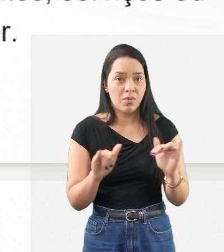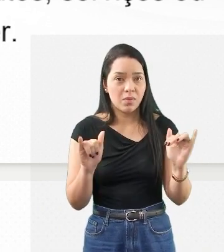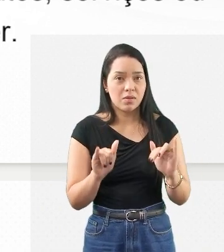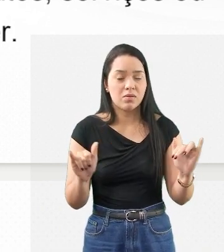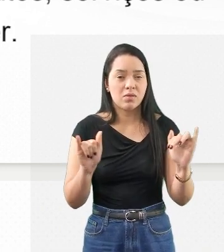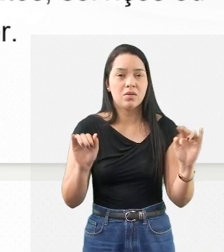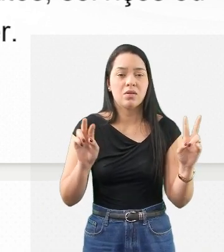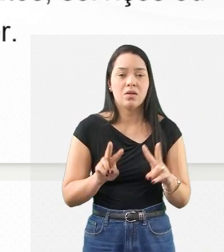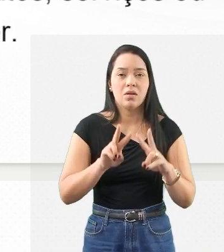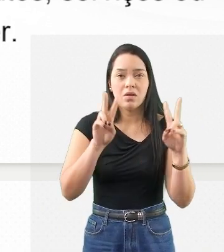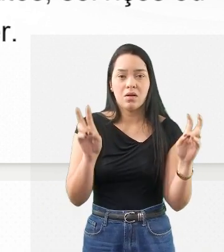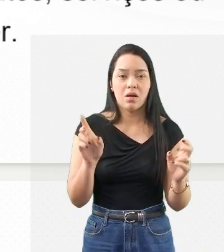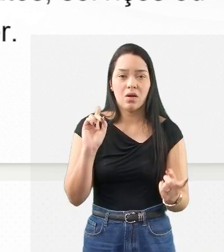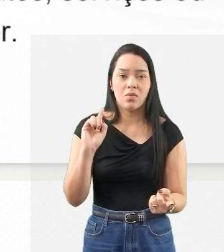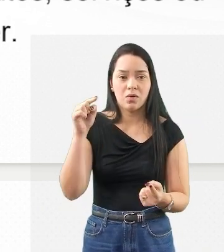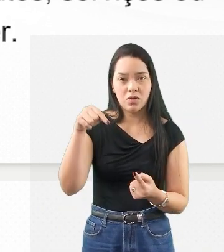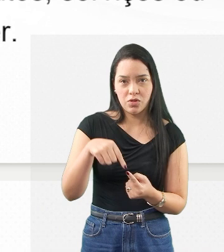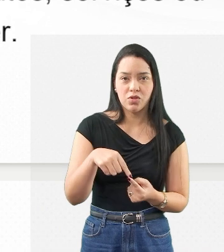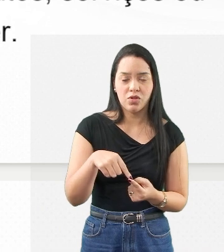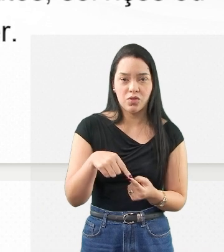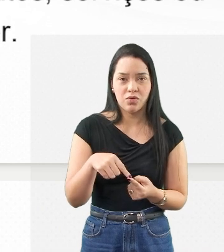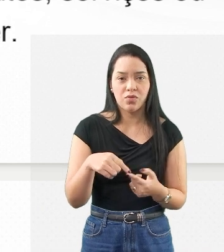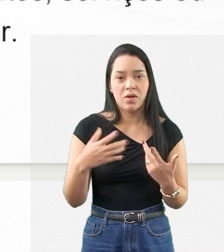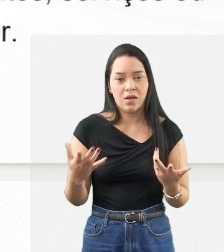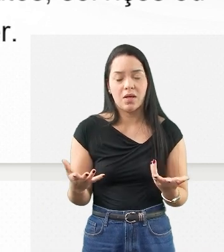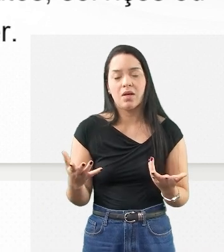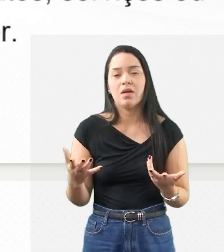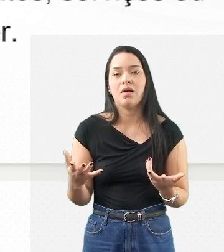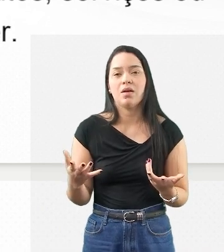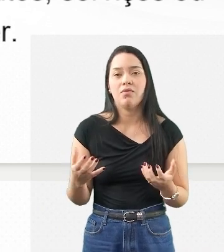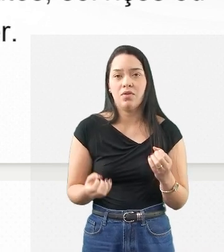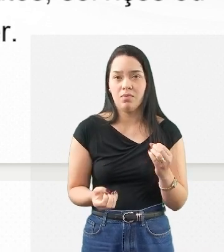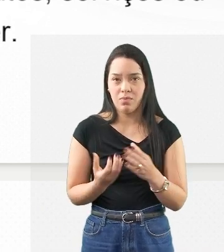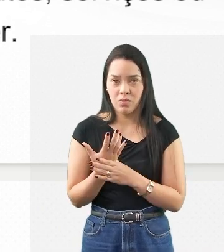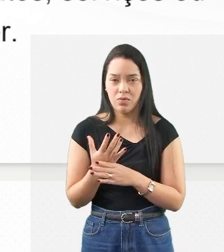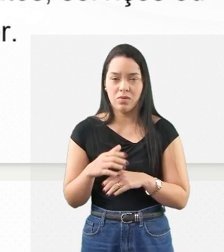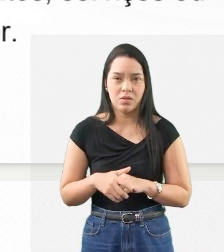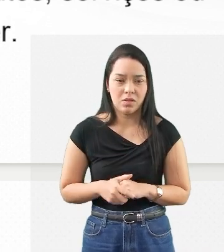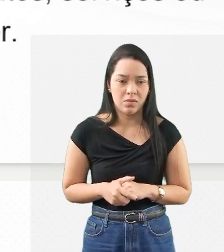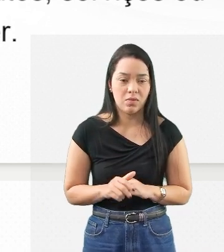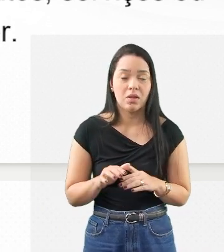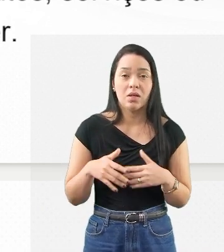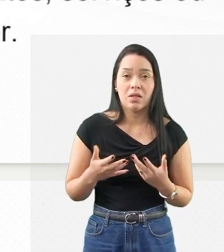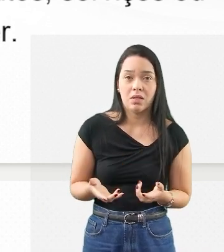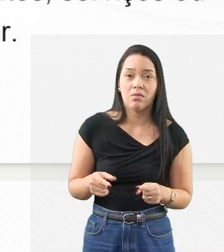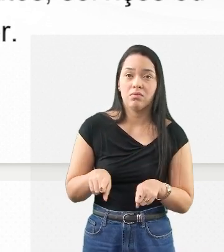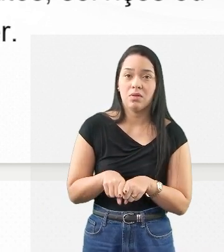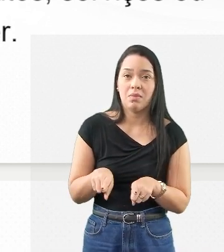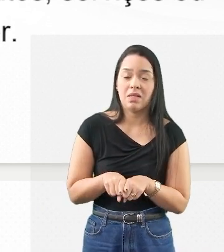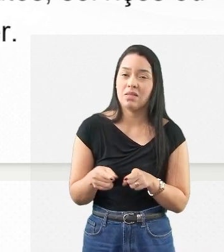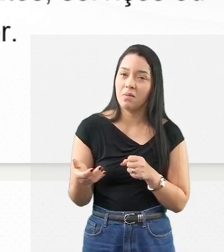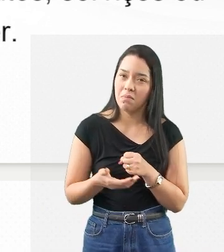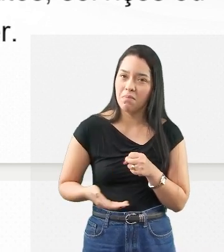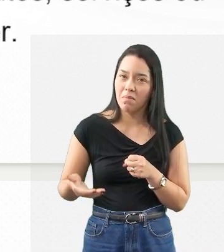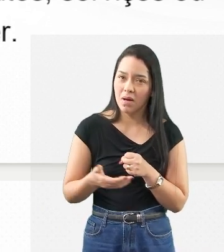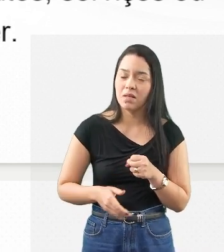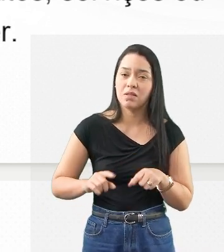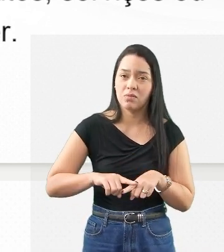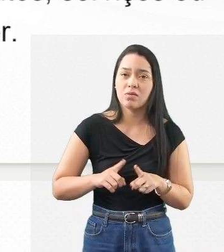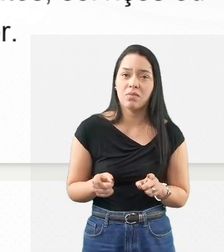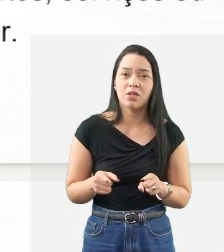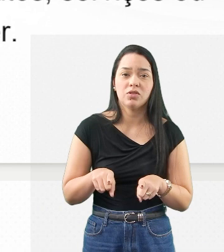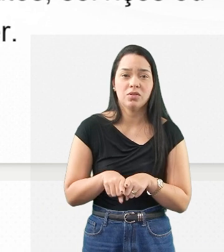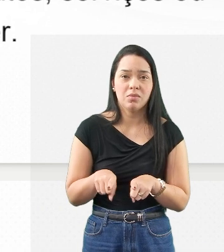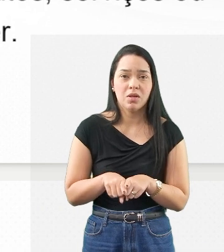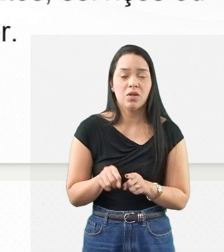pertinentes ao objetivo para o qual o folder foi produzido. Então, são elementos básicos, mas se a gente olhar,